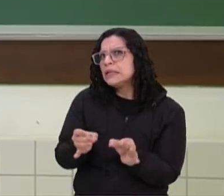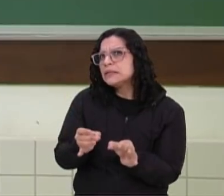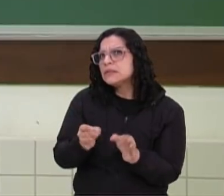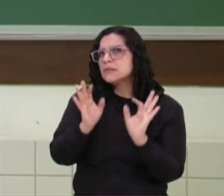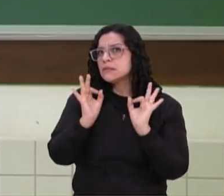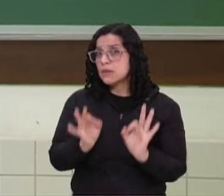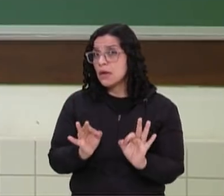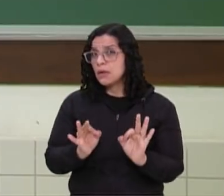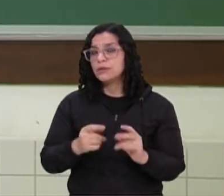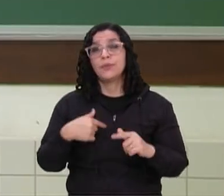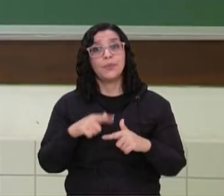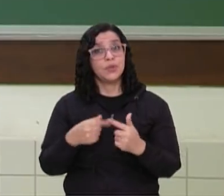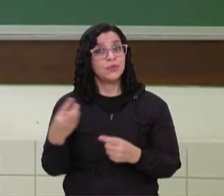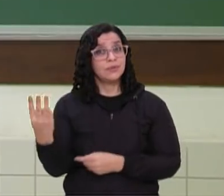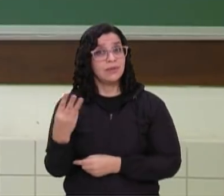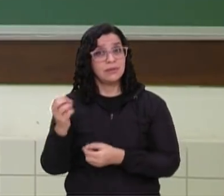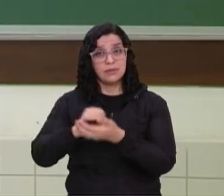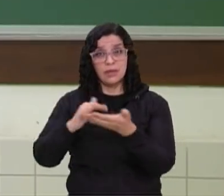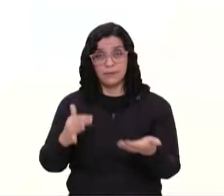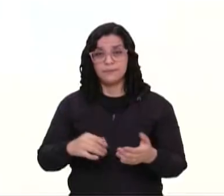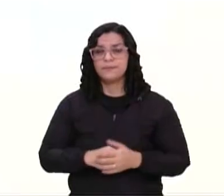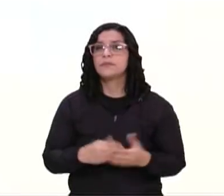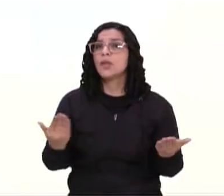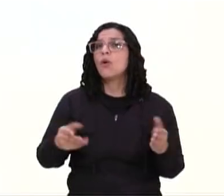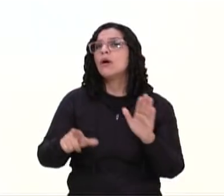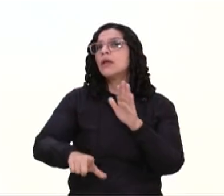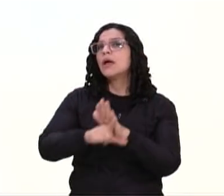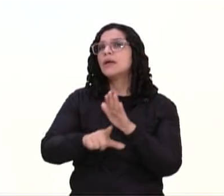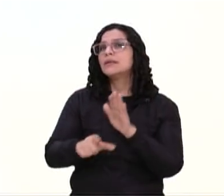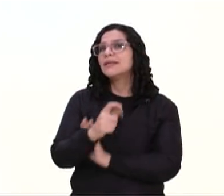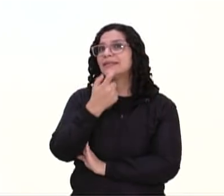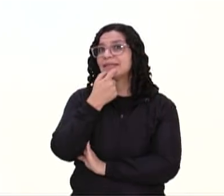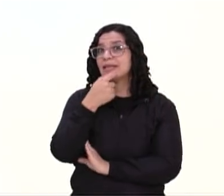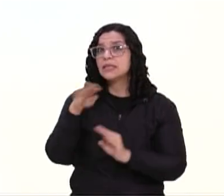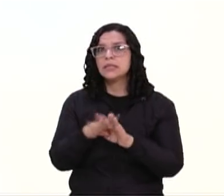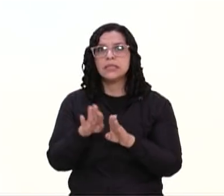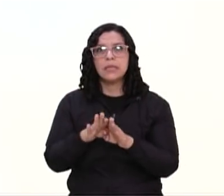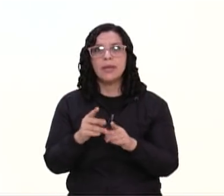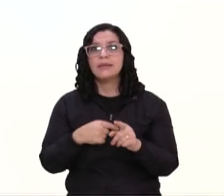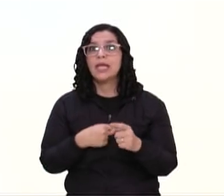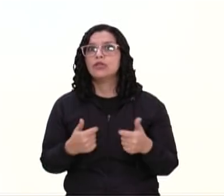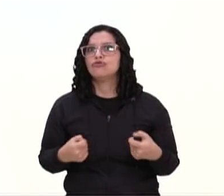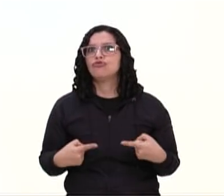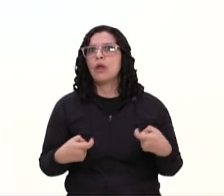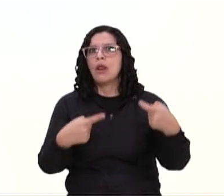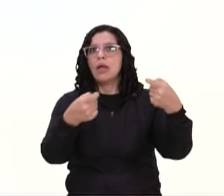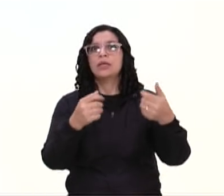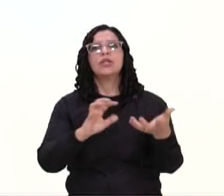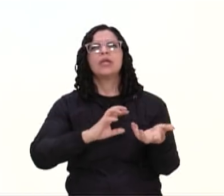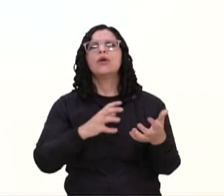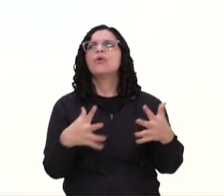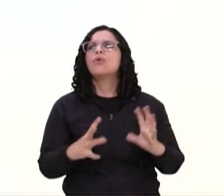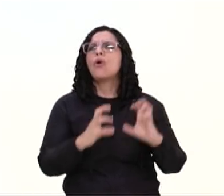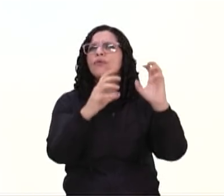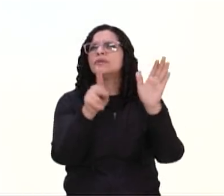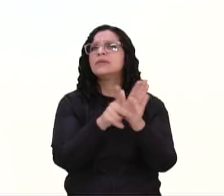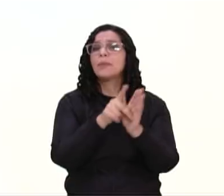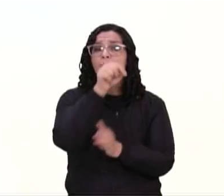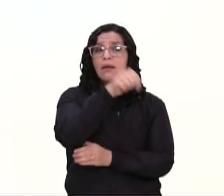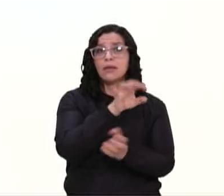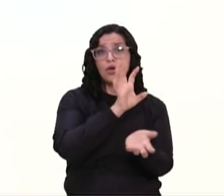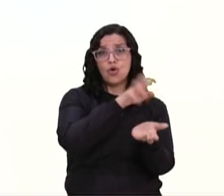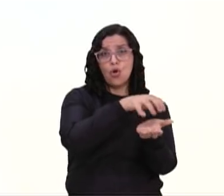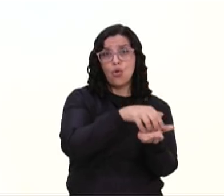parcial. Vamos para a nossa terceira atividade. As leis britânicas acirraram as divergências entre colonos americanos e a coroa